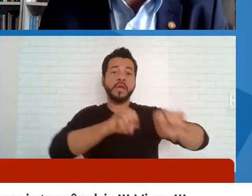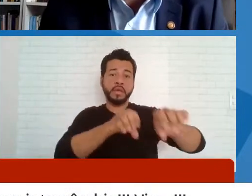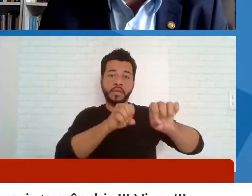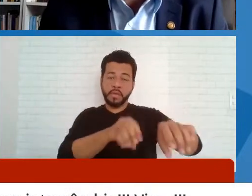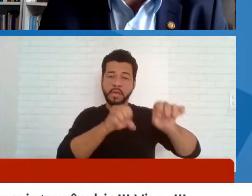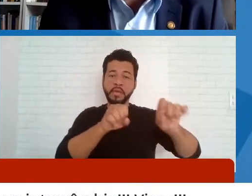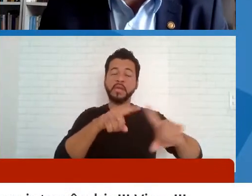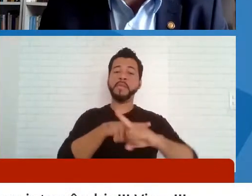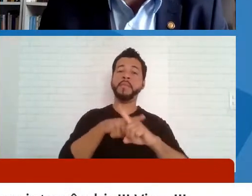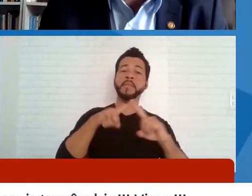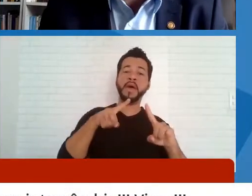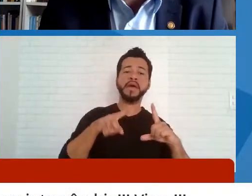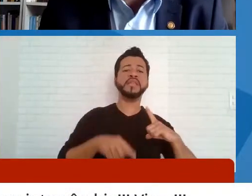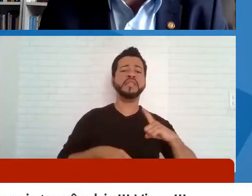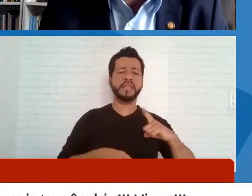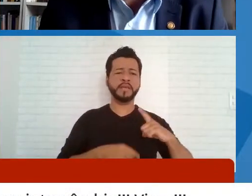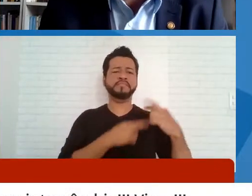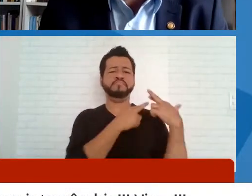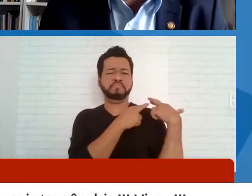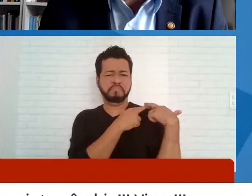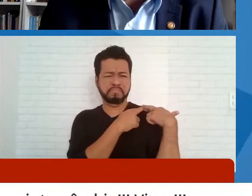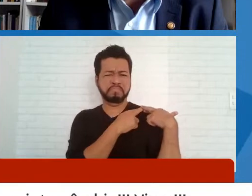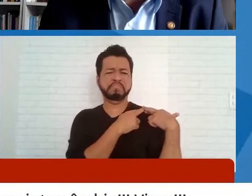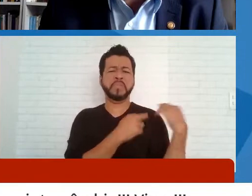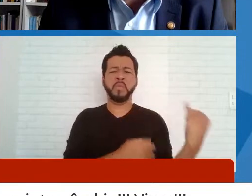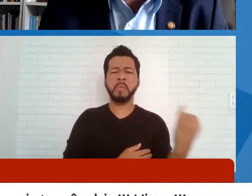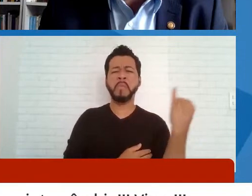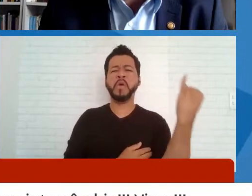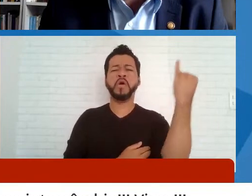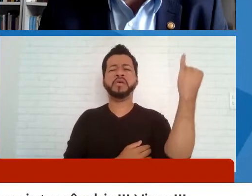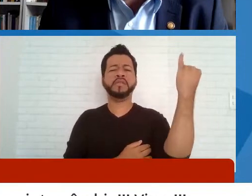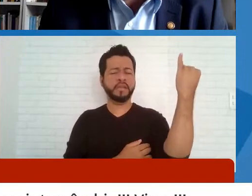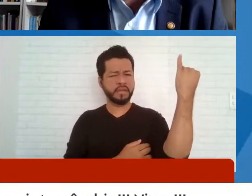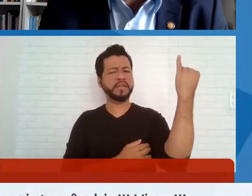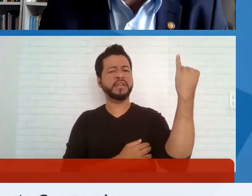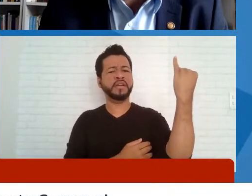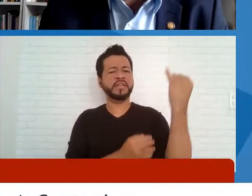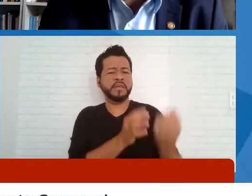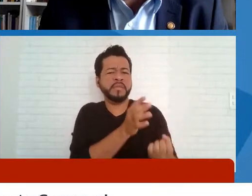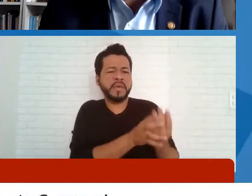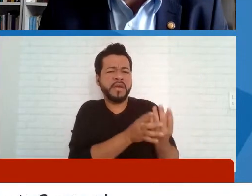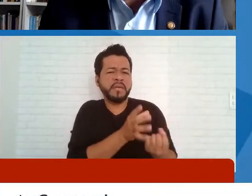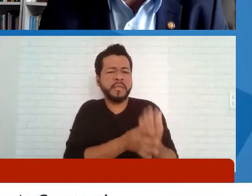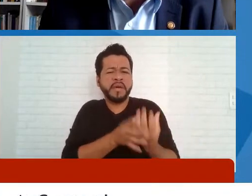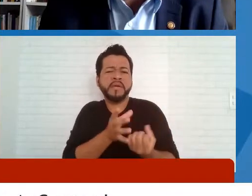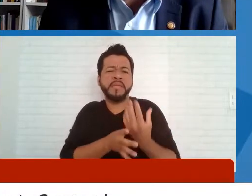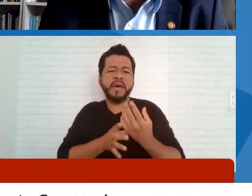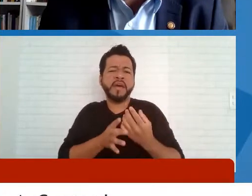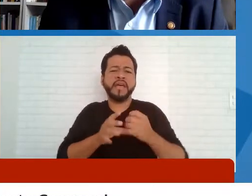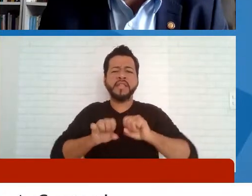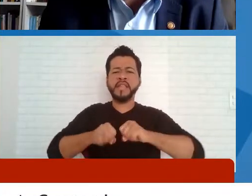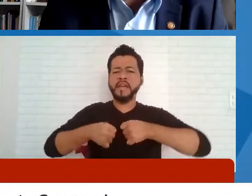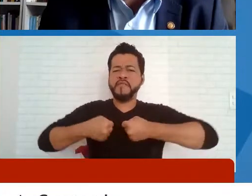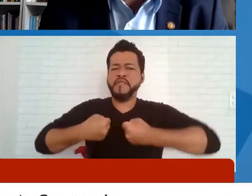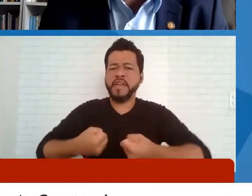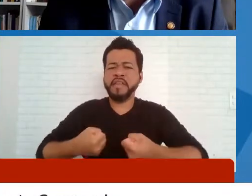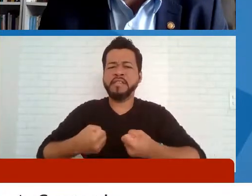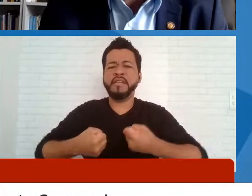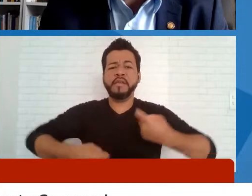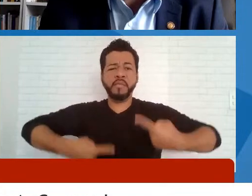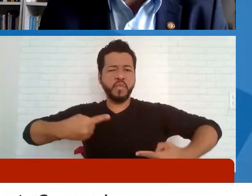um papel importantíssimo na definição, na construção e na defesa de políticas